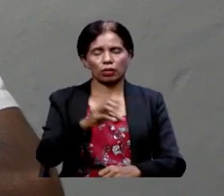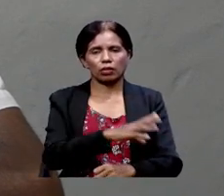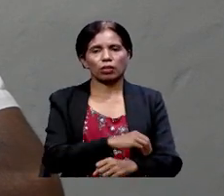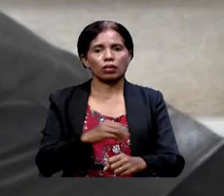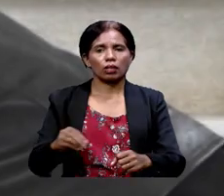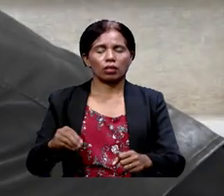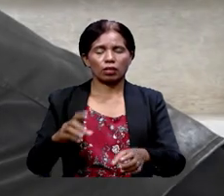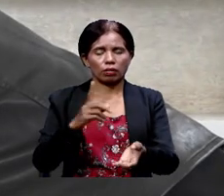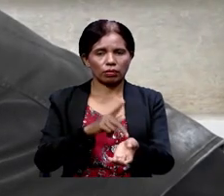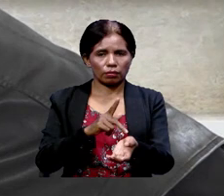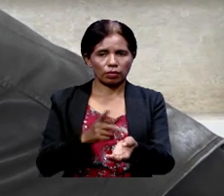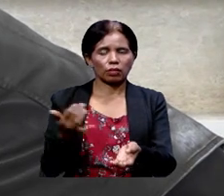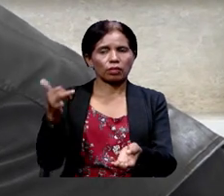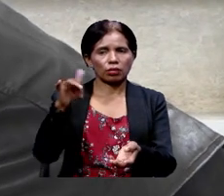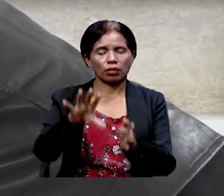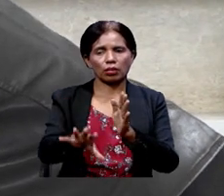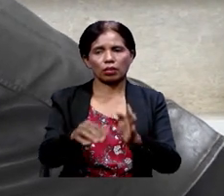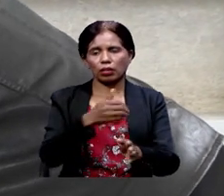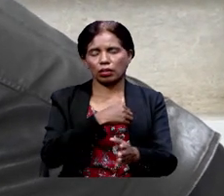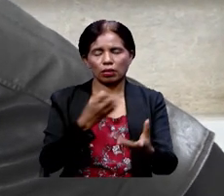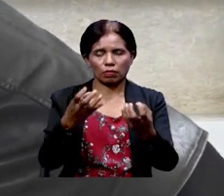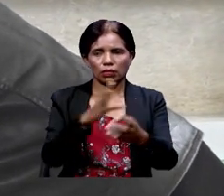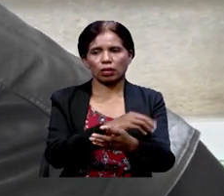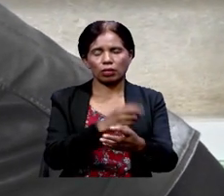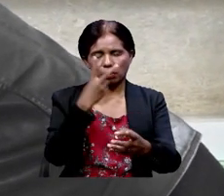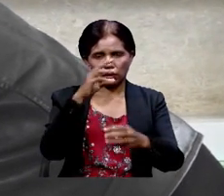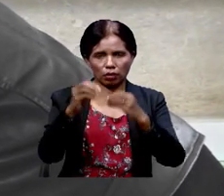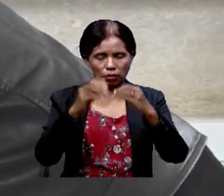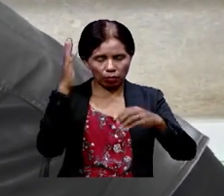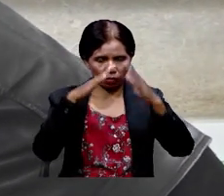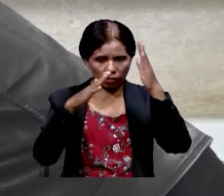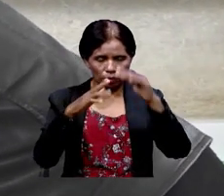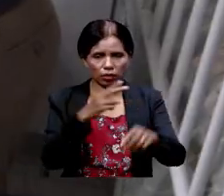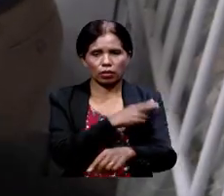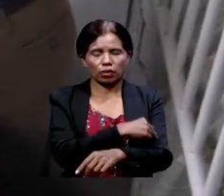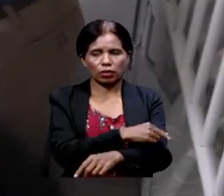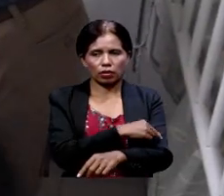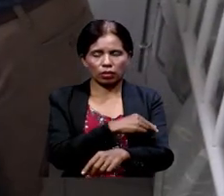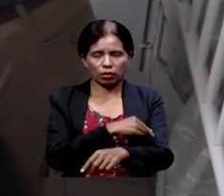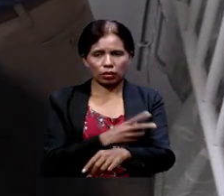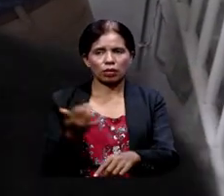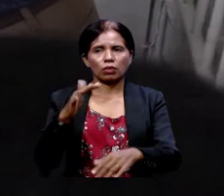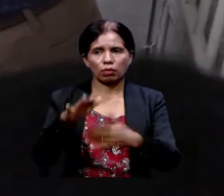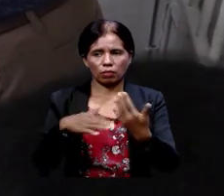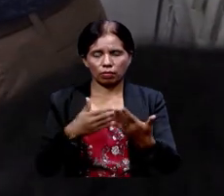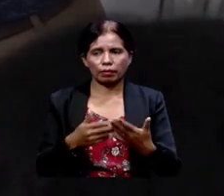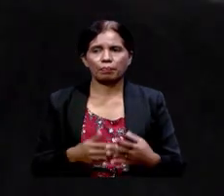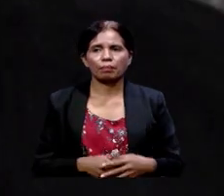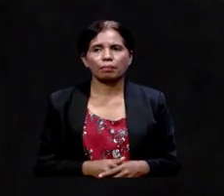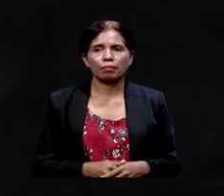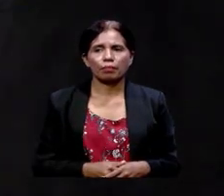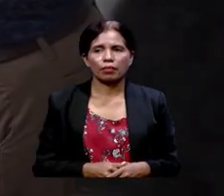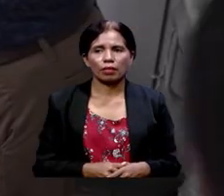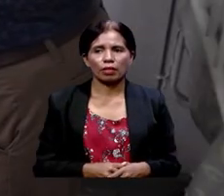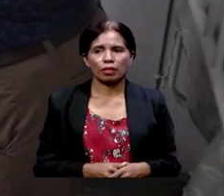nebe darão, ne, retan recruta será o suficiente a tu resolver problema e a centro saúde no posto saúde será. Um